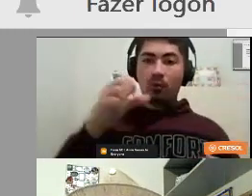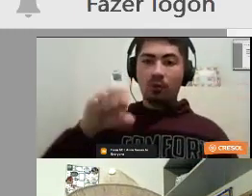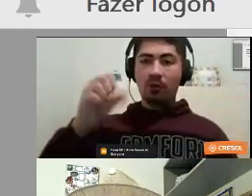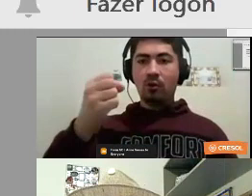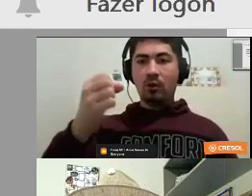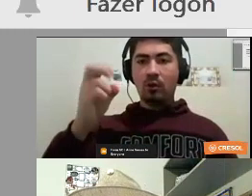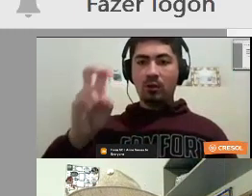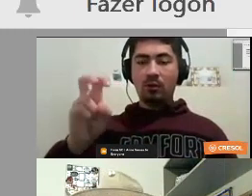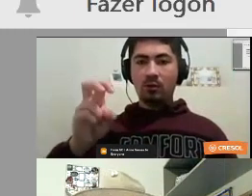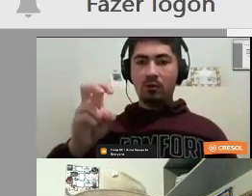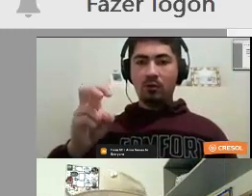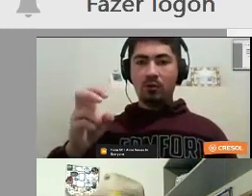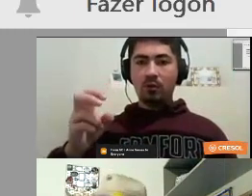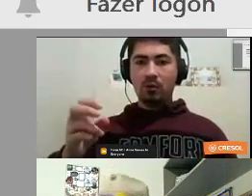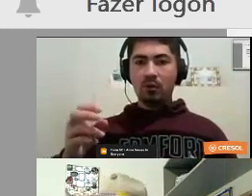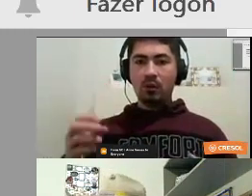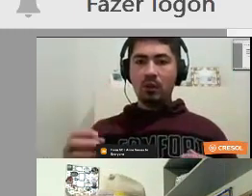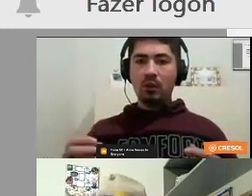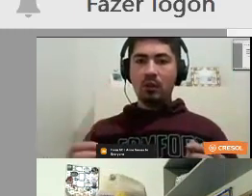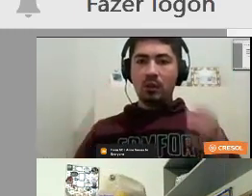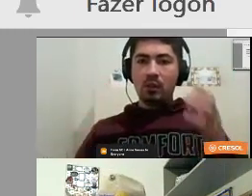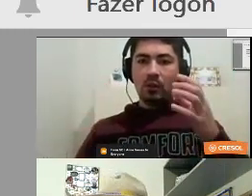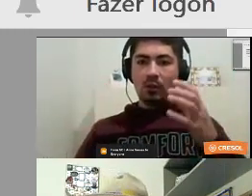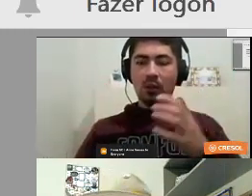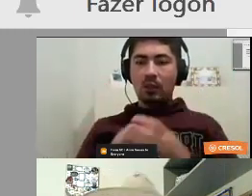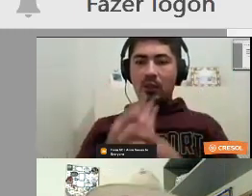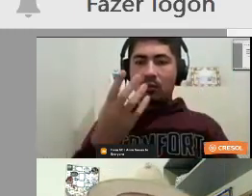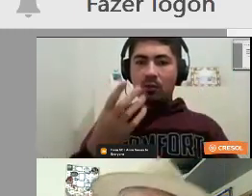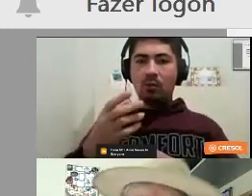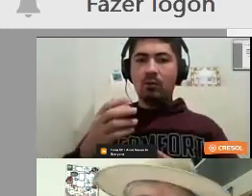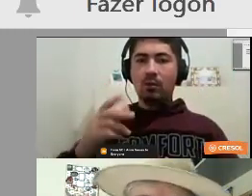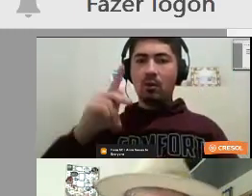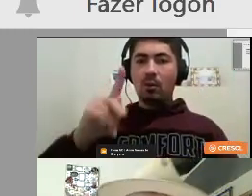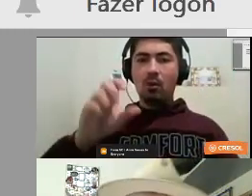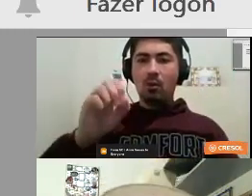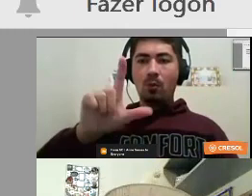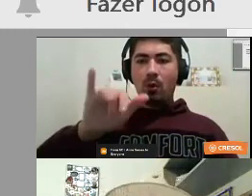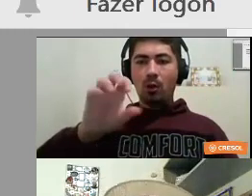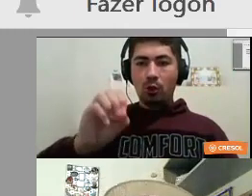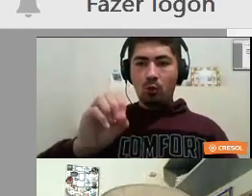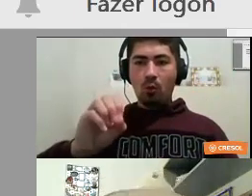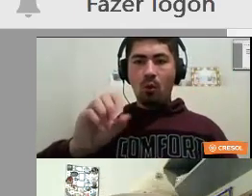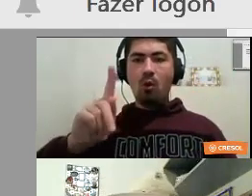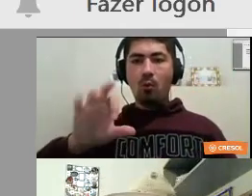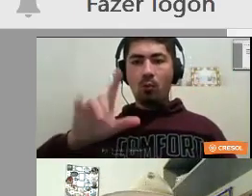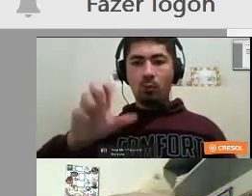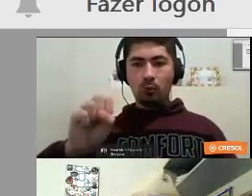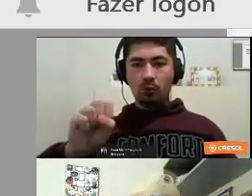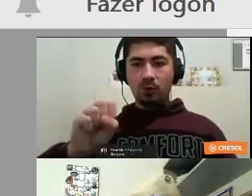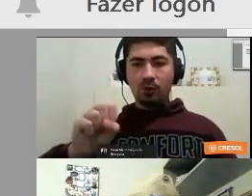Rotary International lança o programa Polio Plus. Mas não podemos esquecer que,